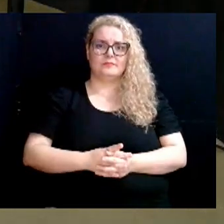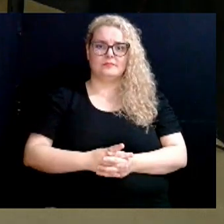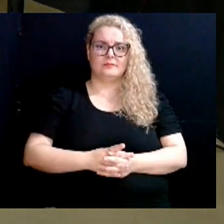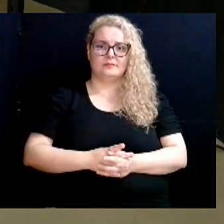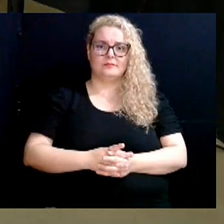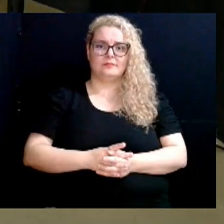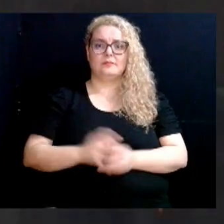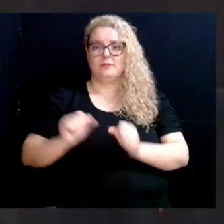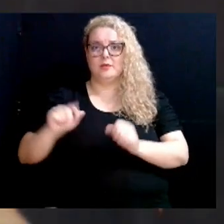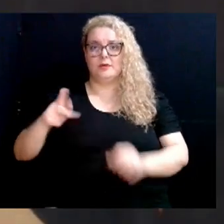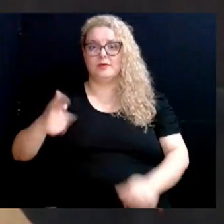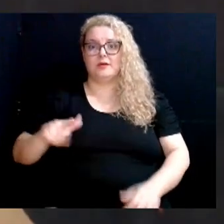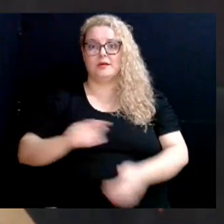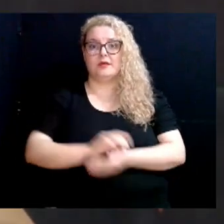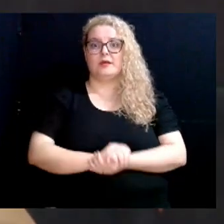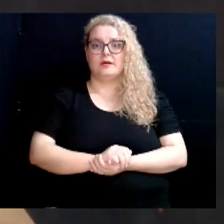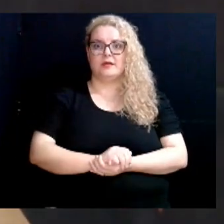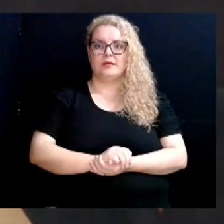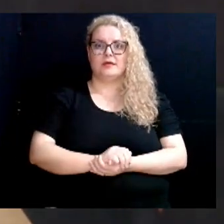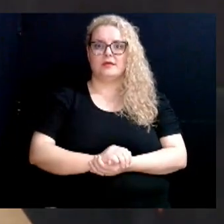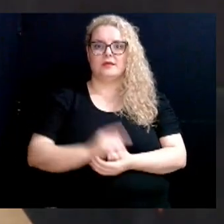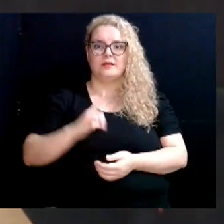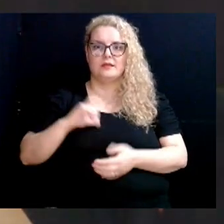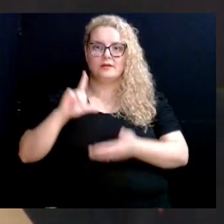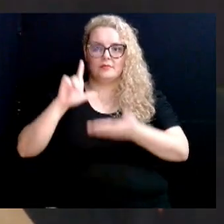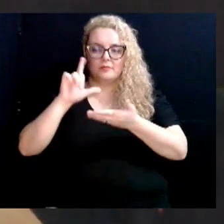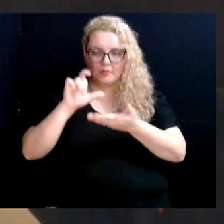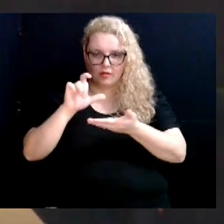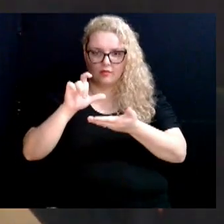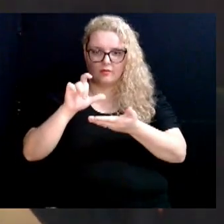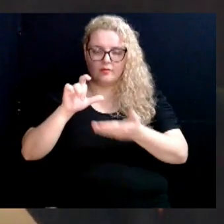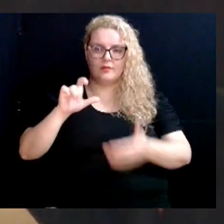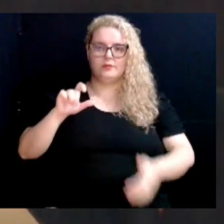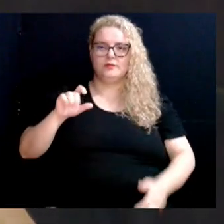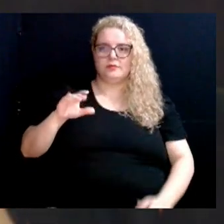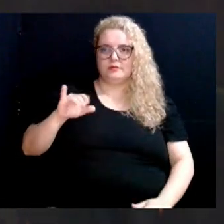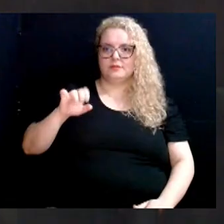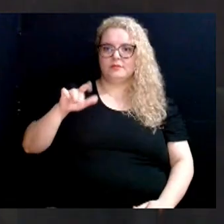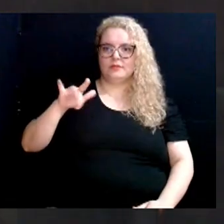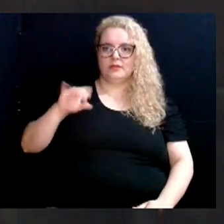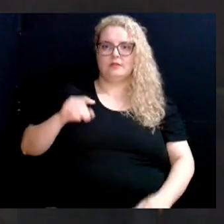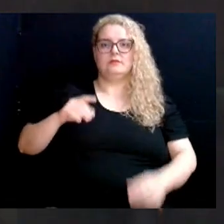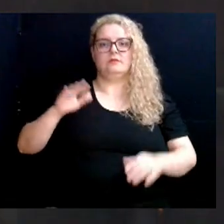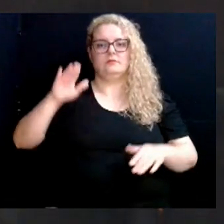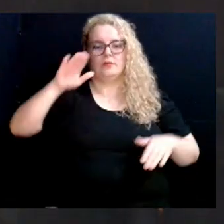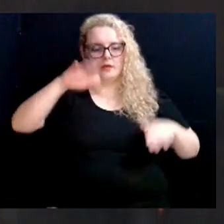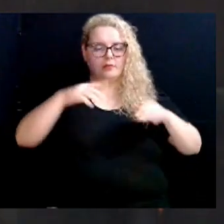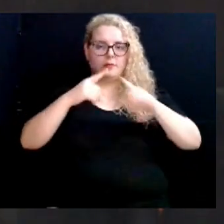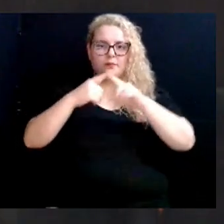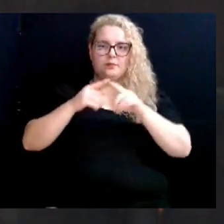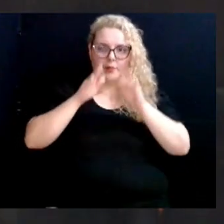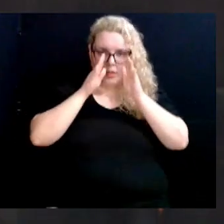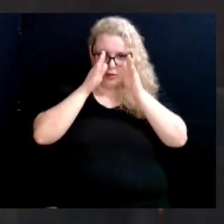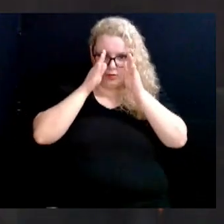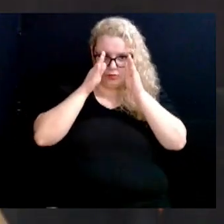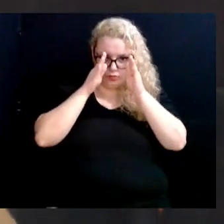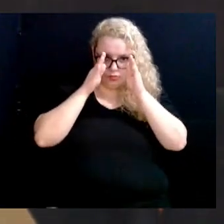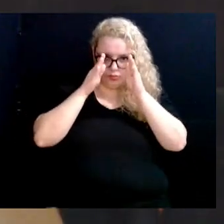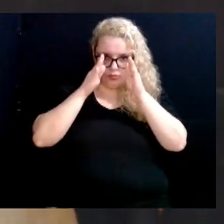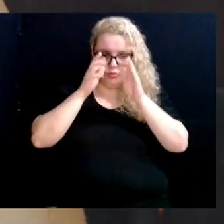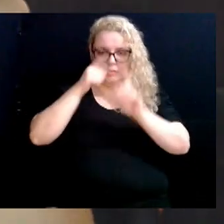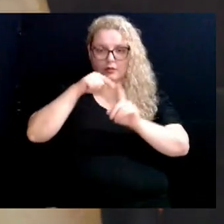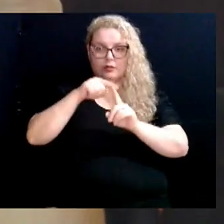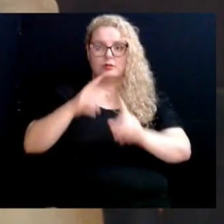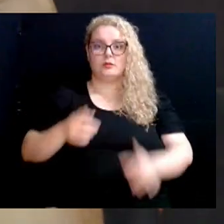pode continuar. Imagina, tem até uma foto, se eu não me engano, do Cielo, quando ele competia, ele era focado ali, ele estava focado no objetivo dele,